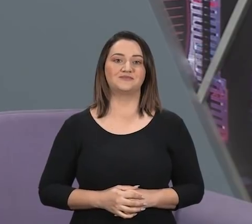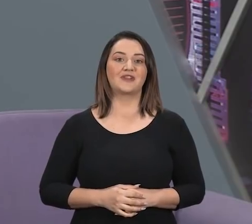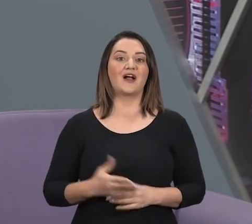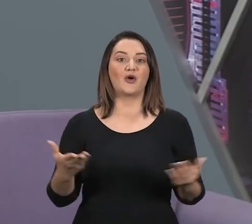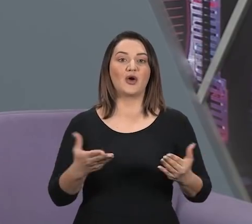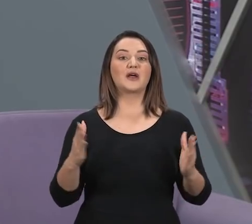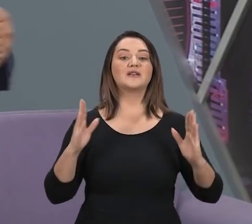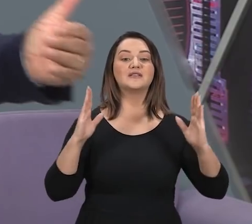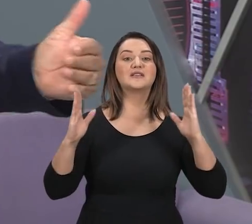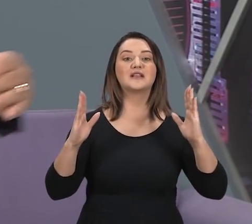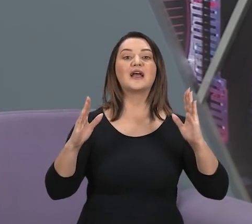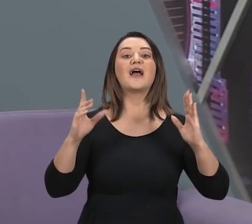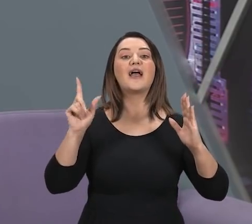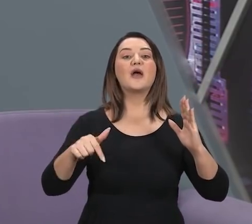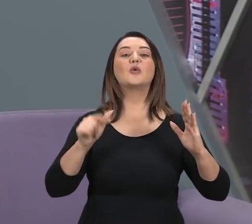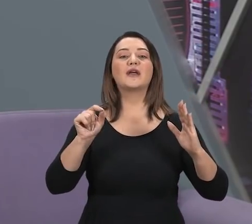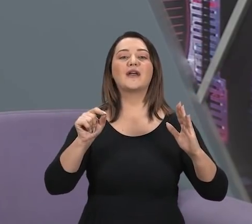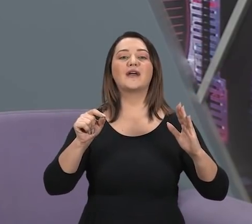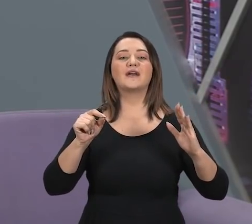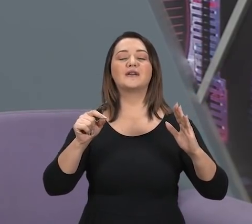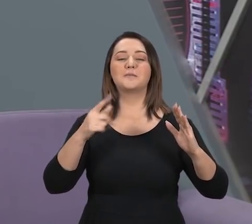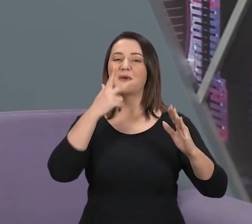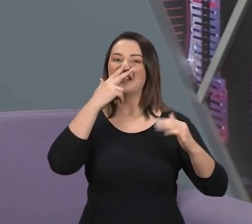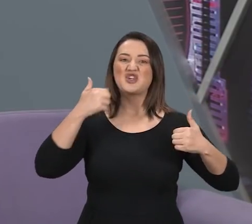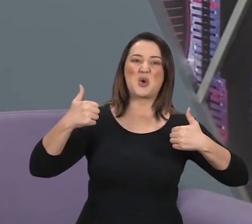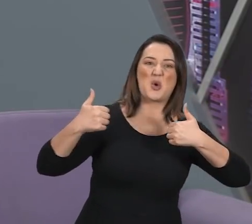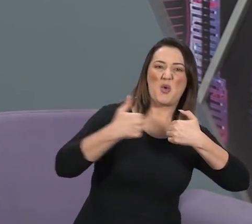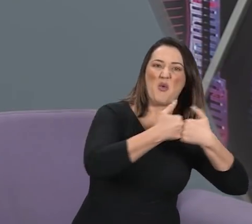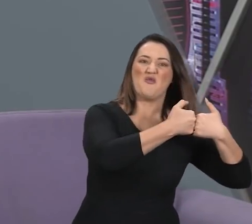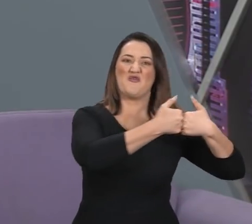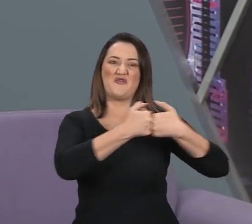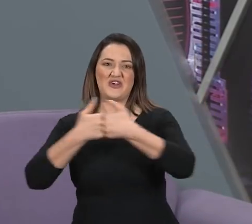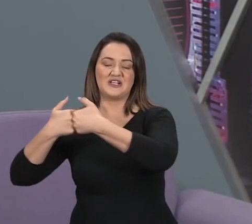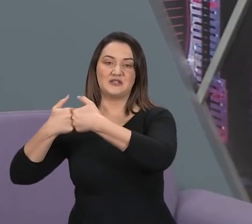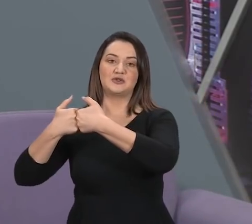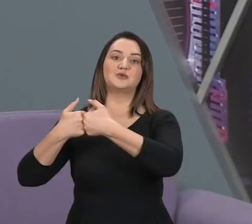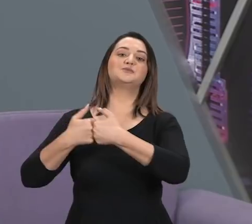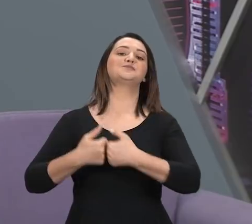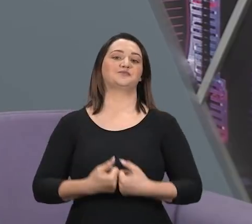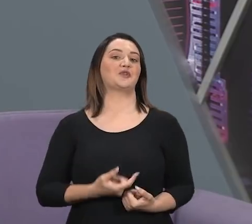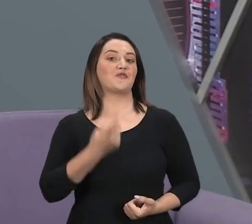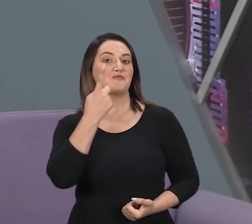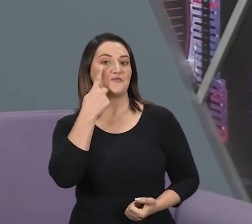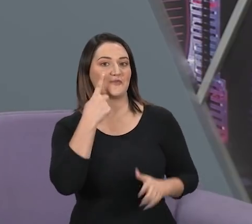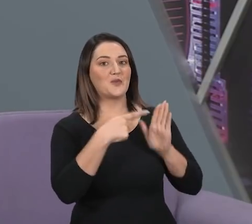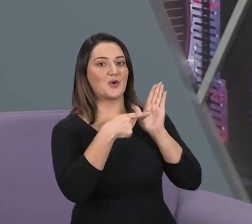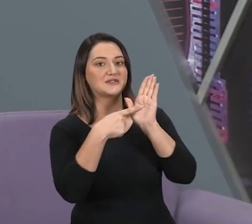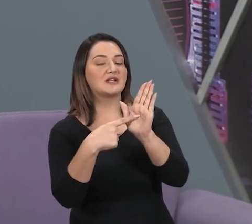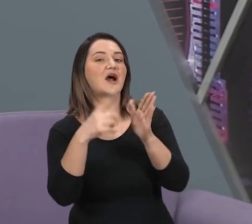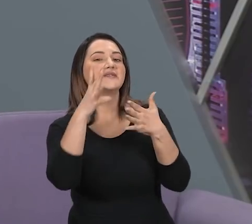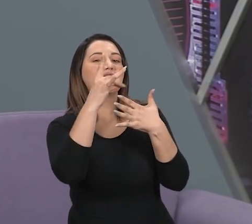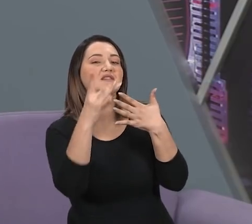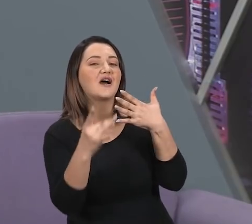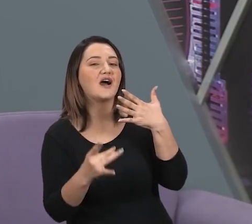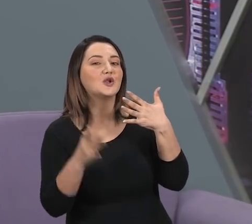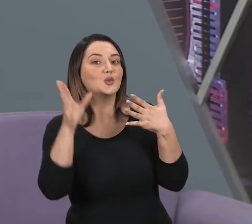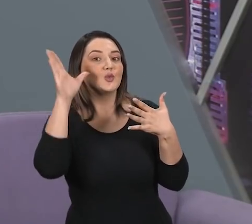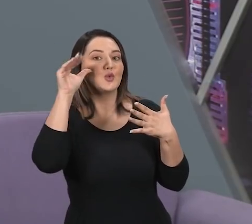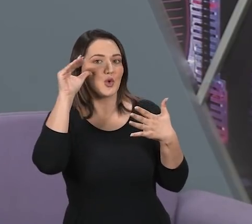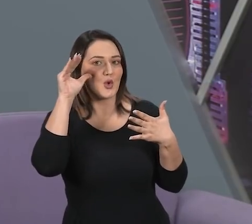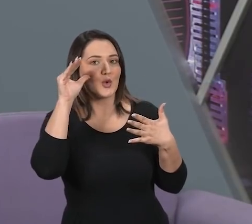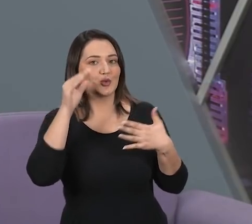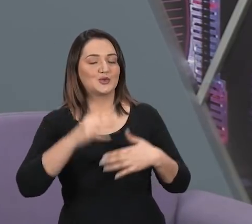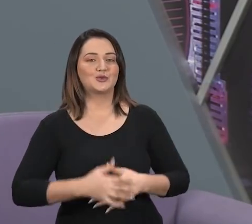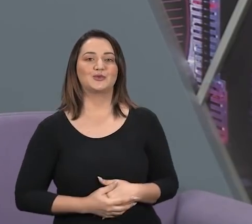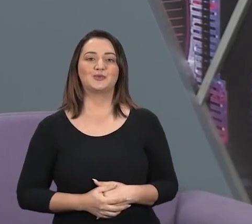nesta série, nessa nova temporada chamada O Grande Conflito. Ok? Eu vou te mostrar agora alguns detalhes curiosos sobre